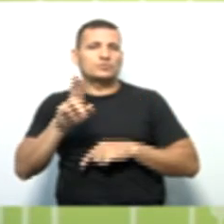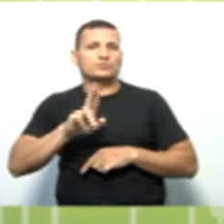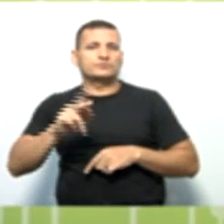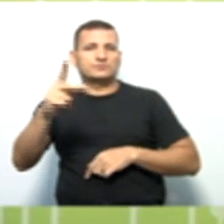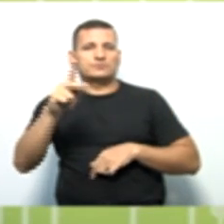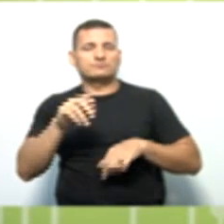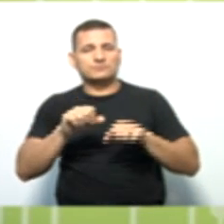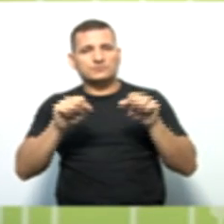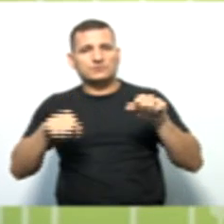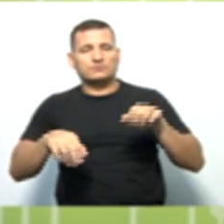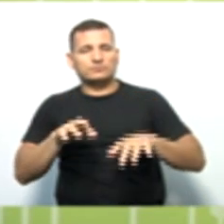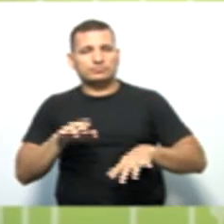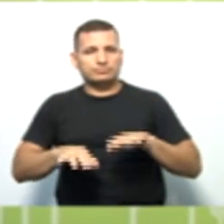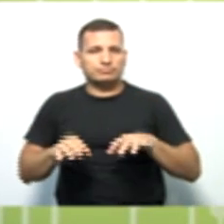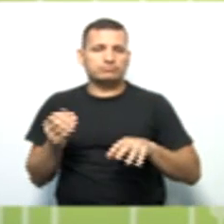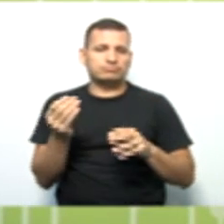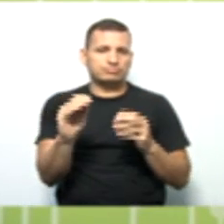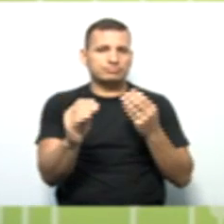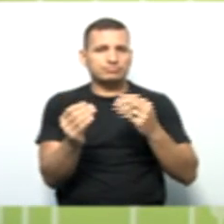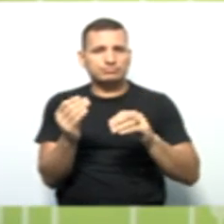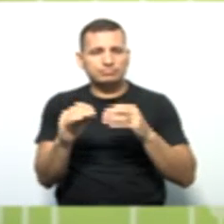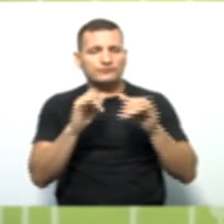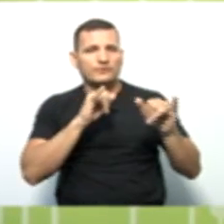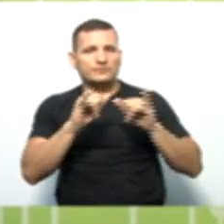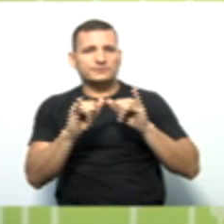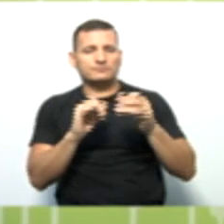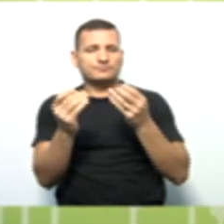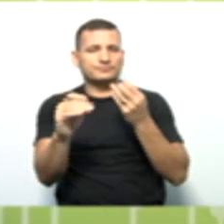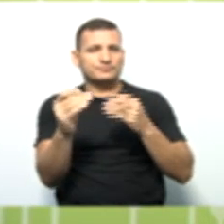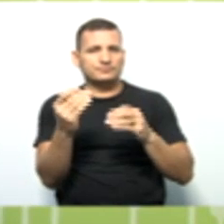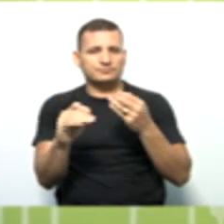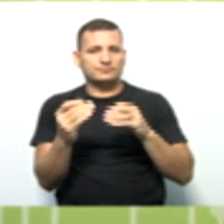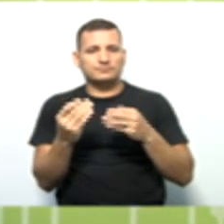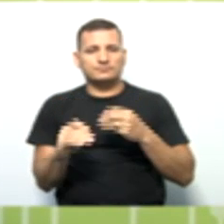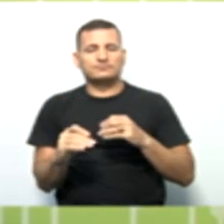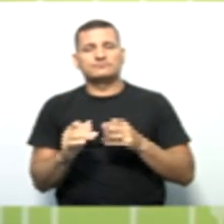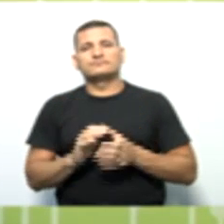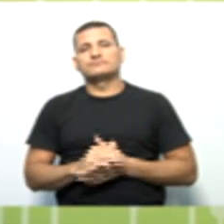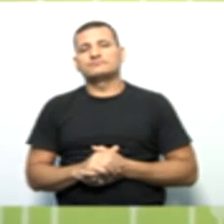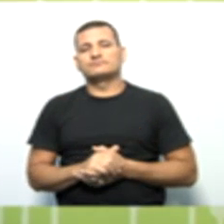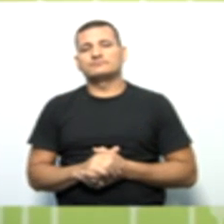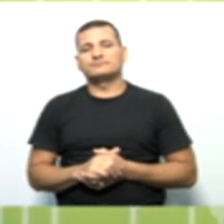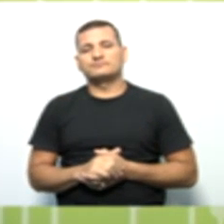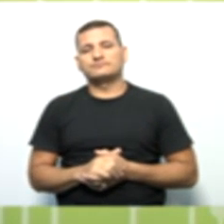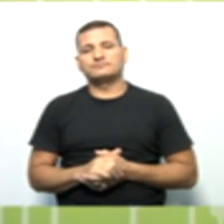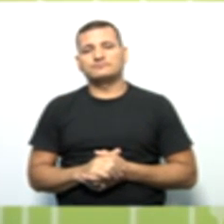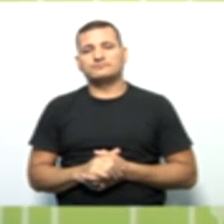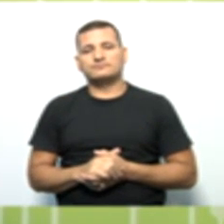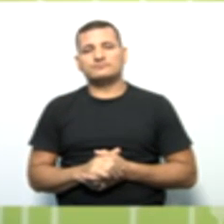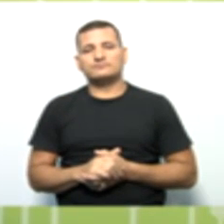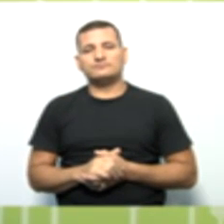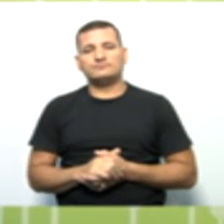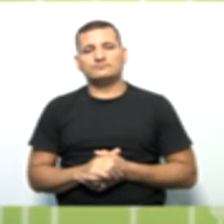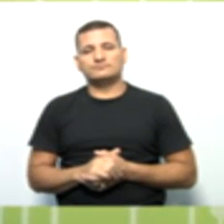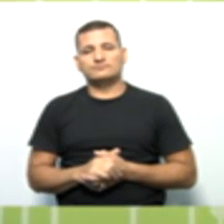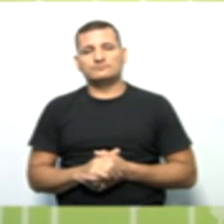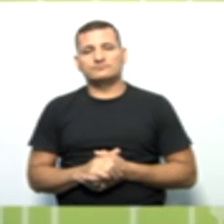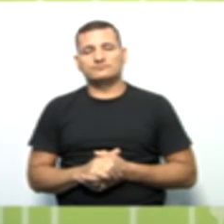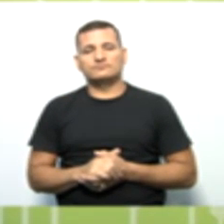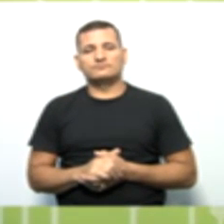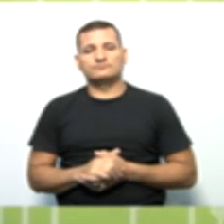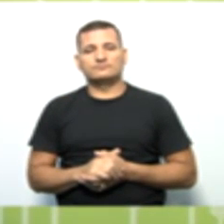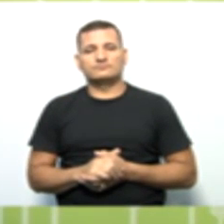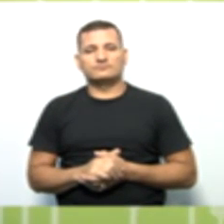usando, alimentando, informando tudo que é preciso para aquele software lá poder processar e trazer as